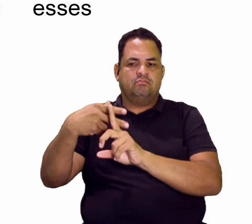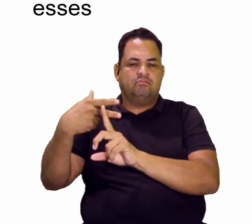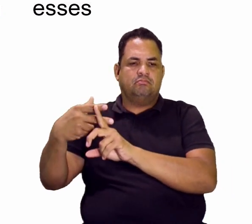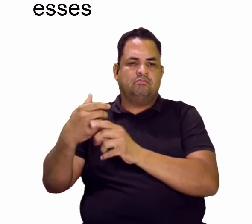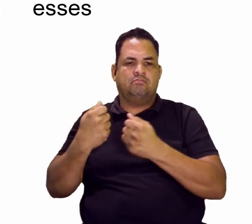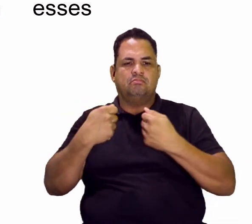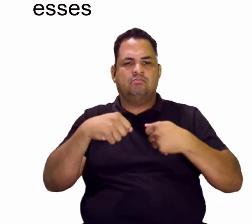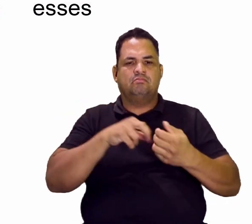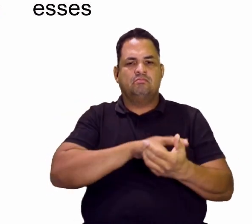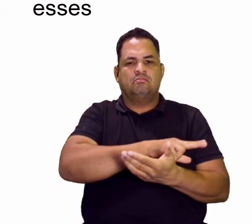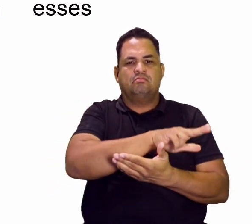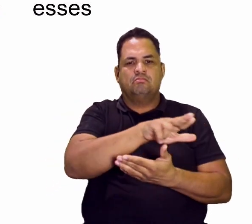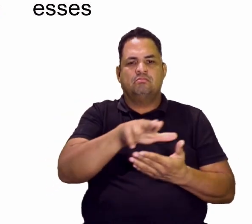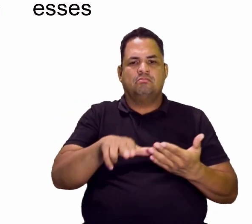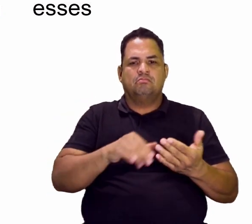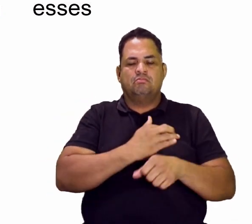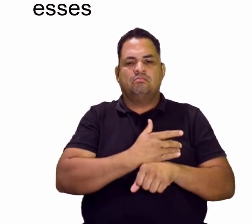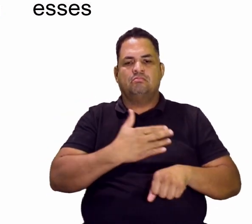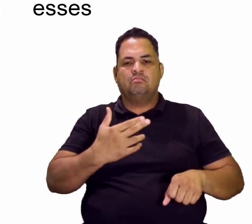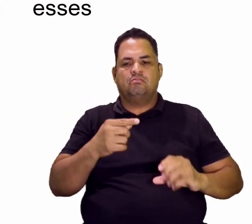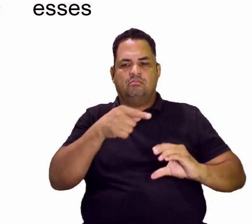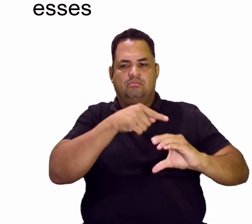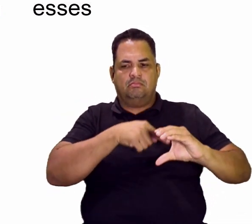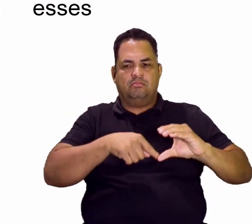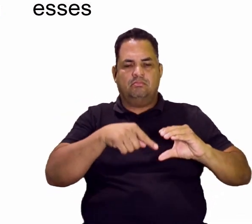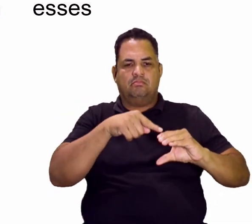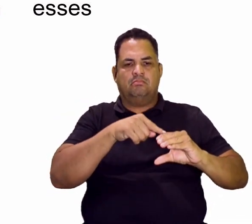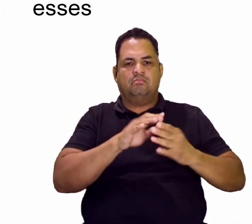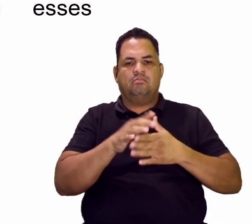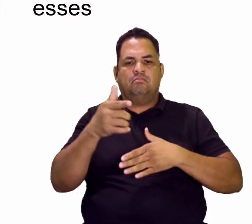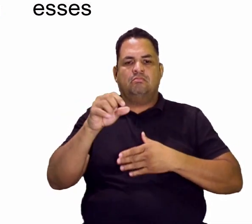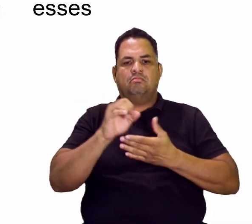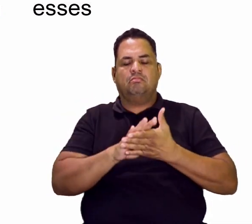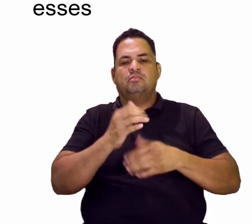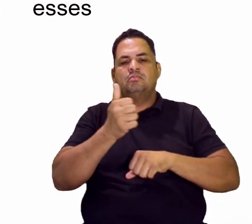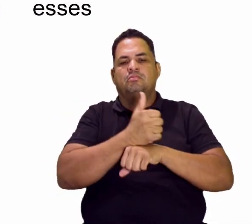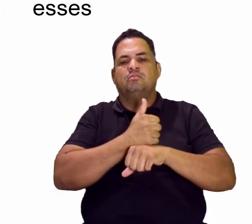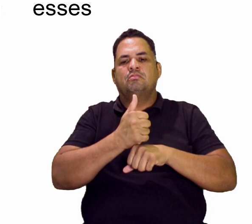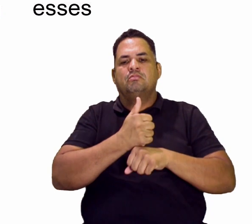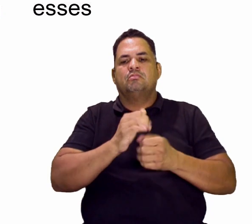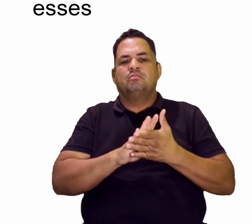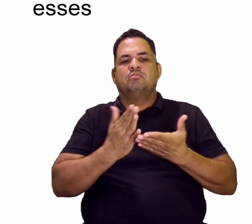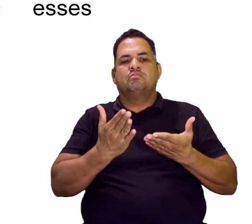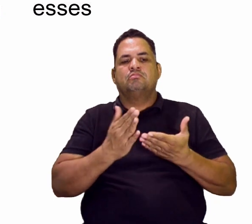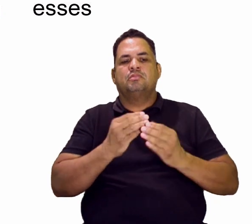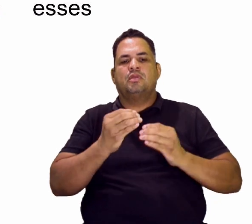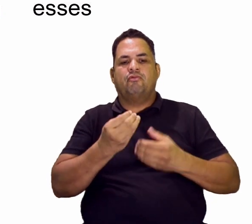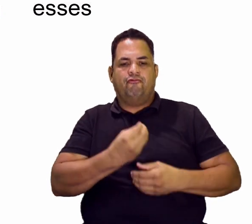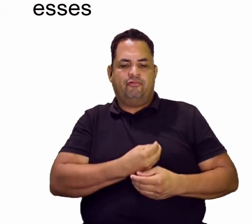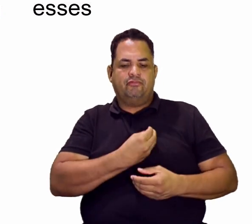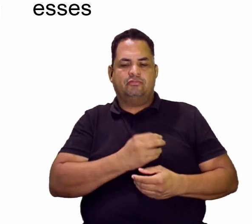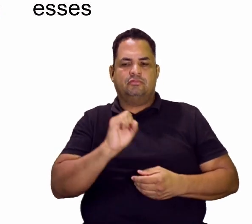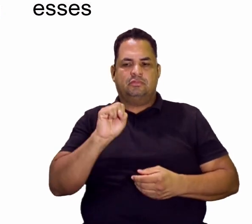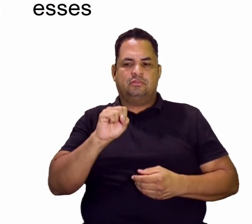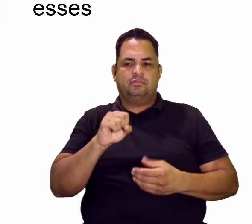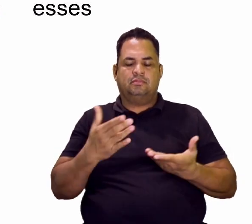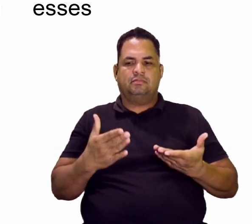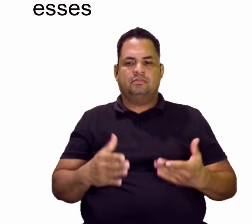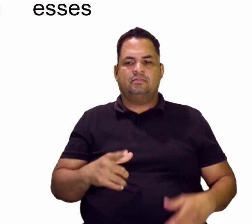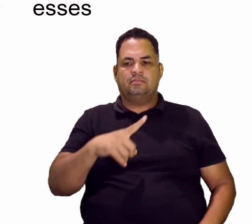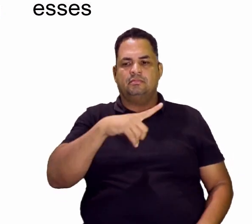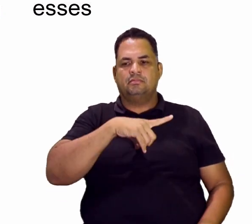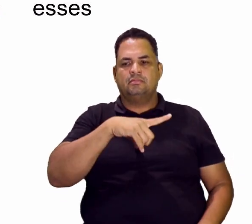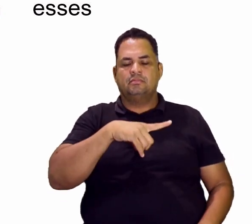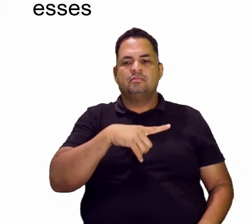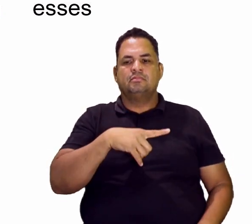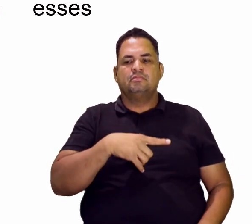e possuir variabilidade e ácidos nucleicos, outros especialistas consideram esses organismos como seres vivos. Então, há aqui